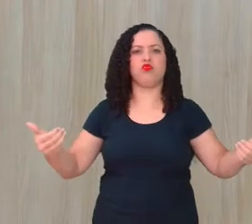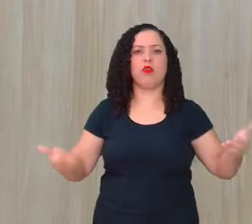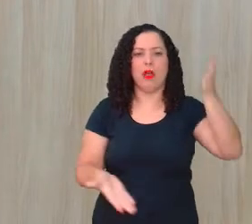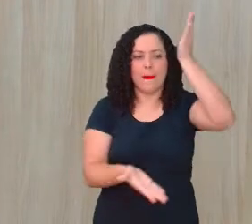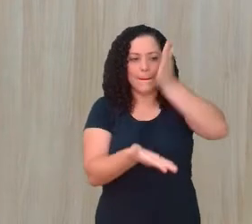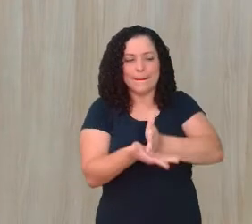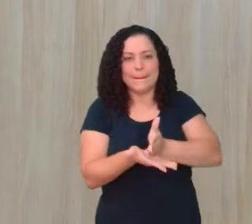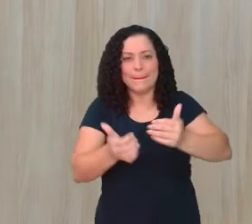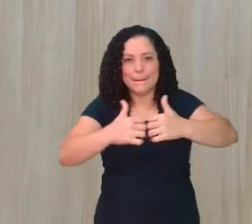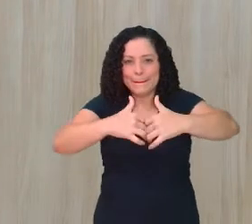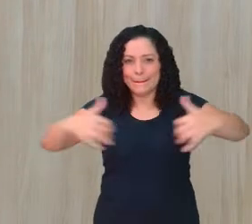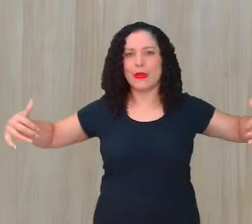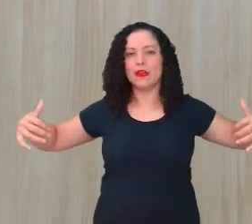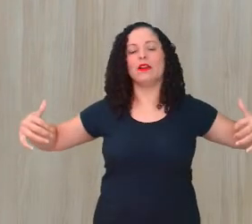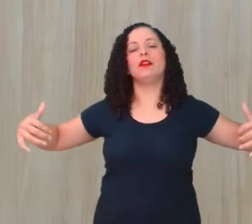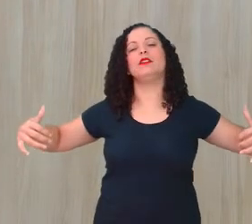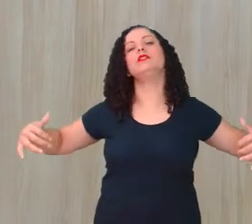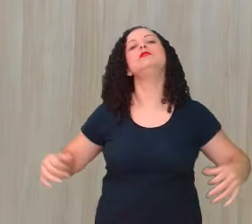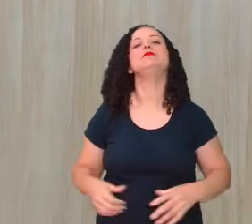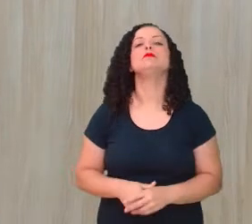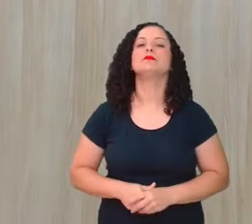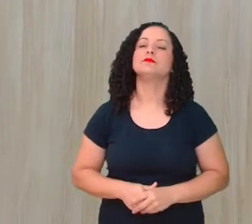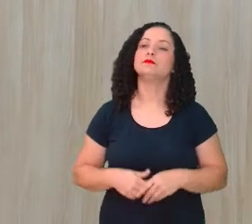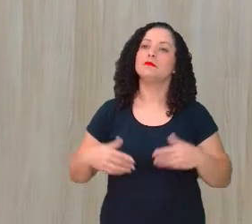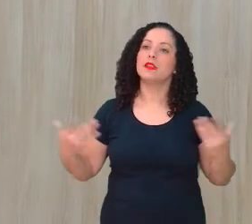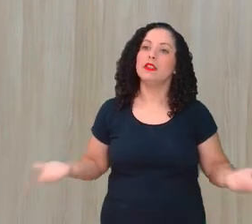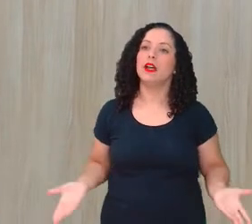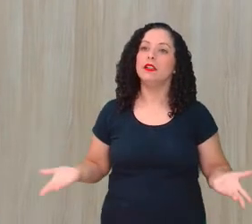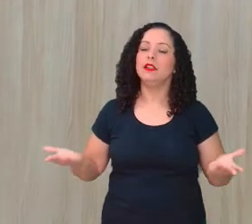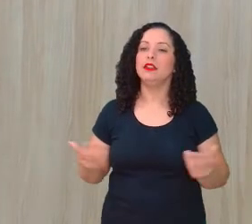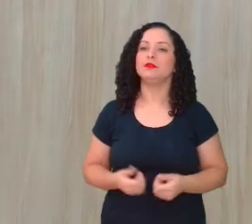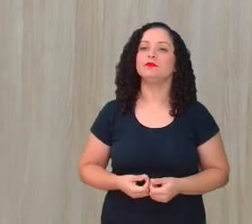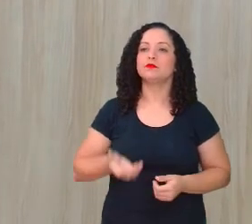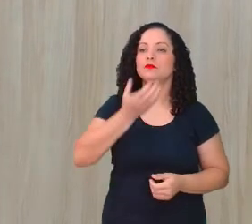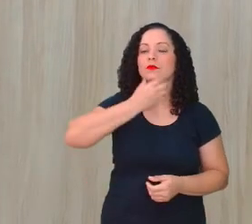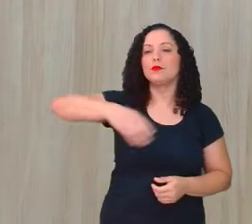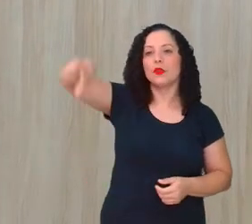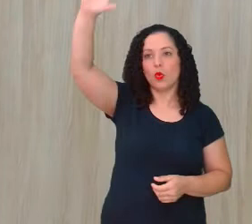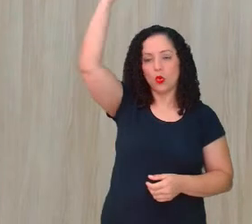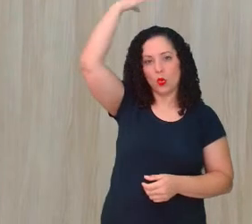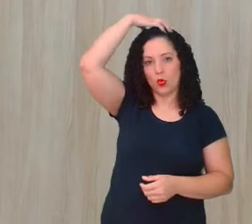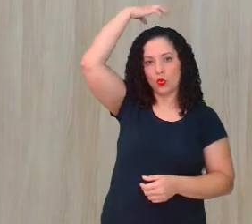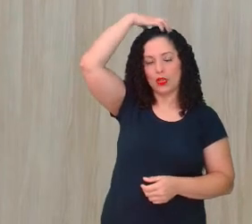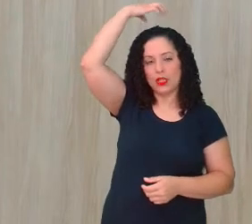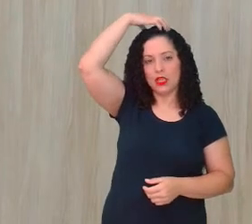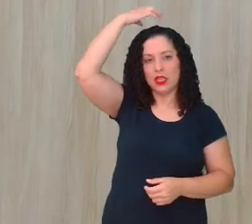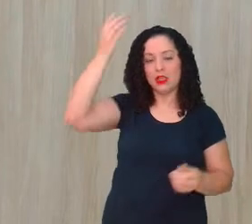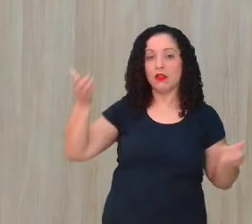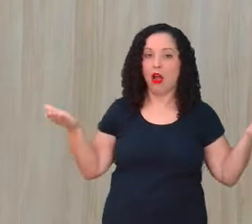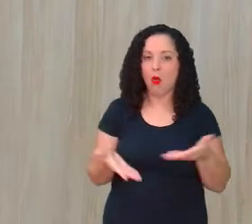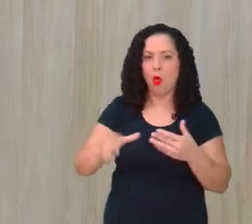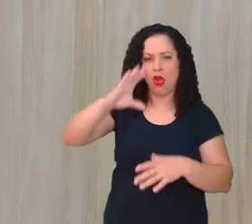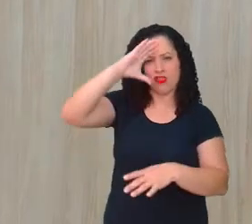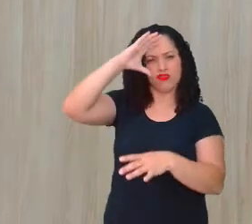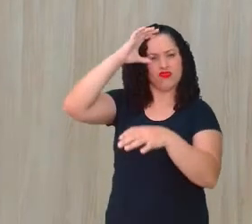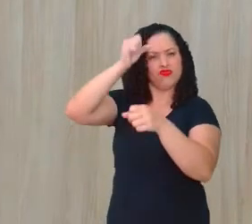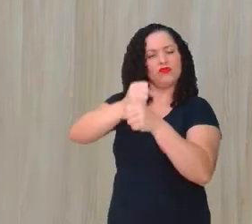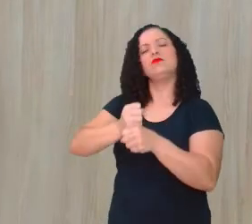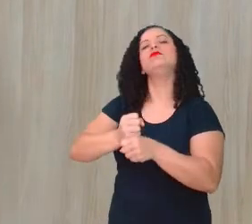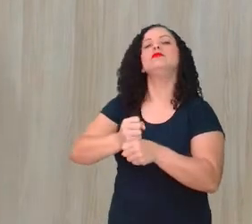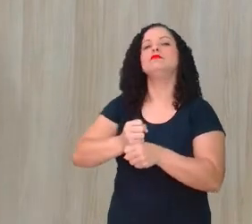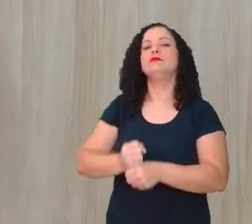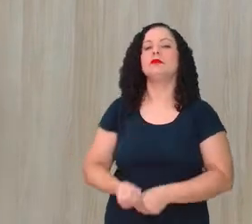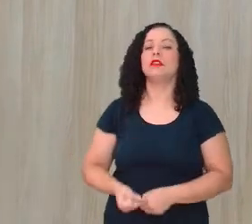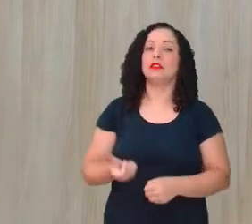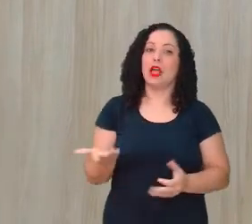se colocando como grande chefe, né, da igreja anglicana, que era a igreja cristã da